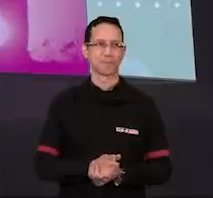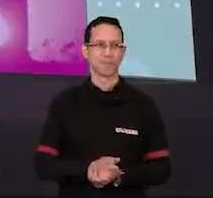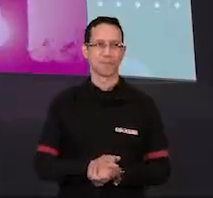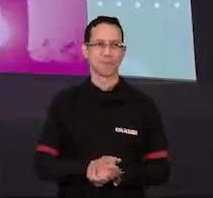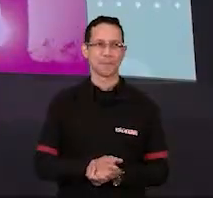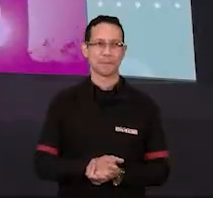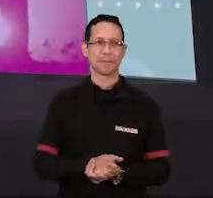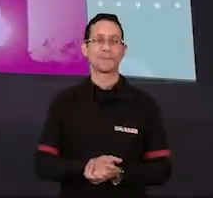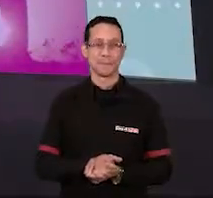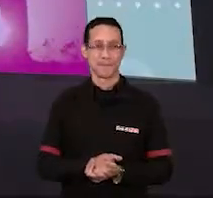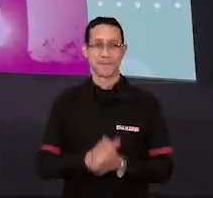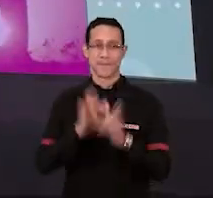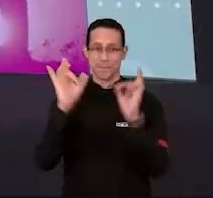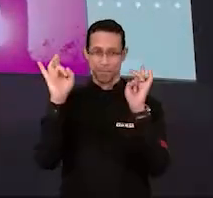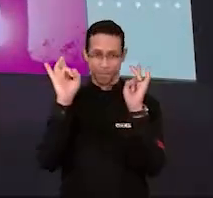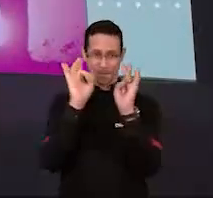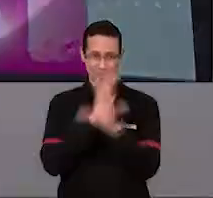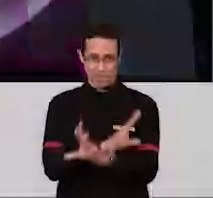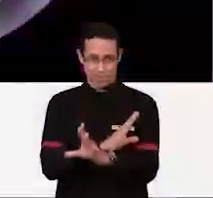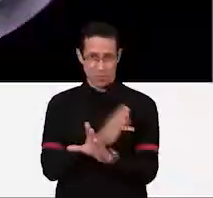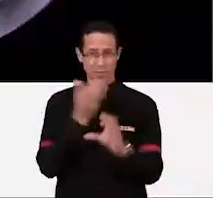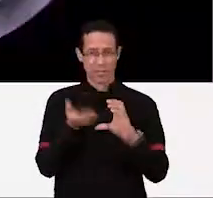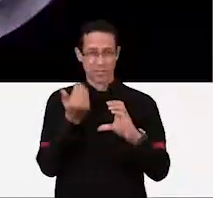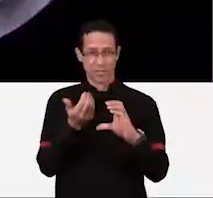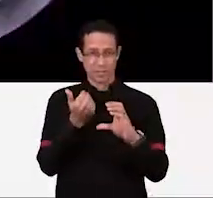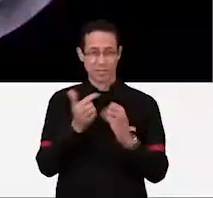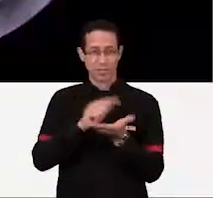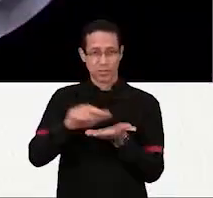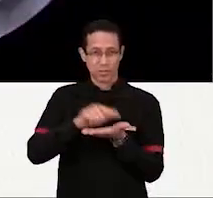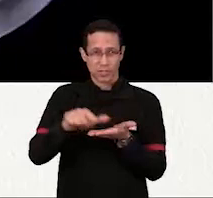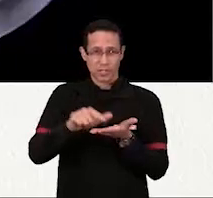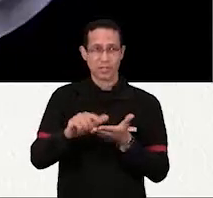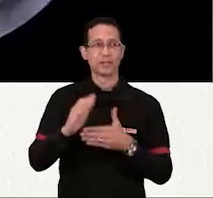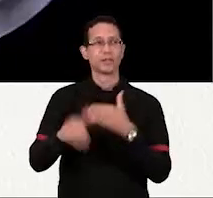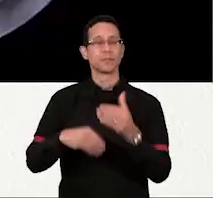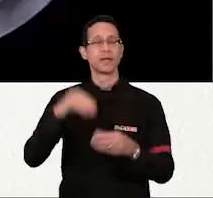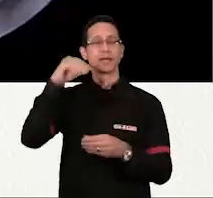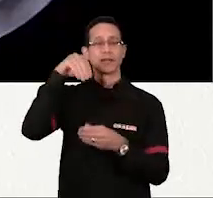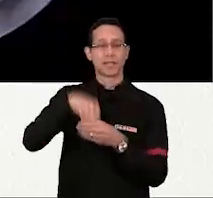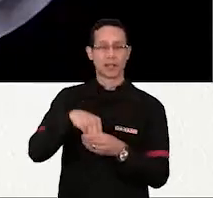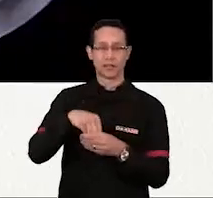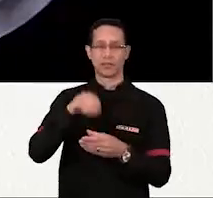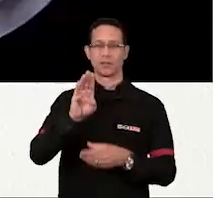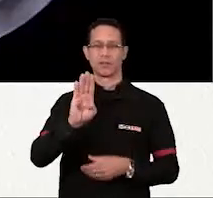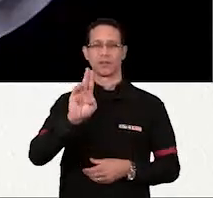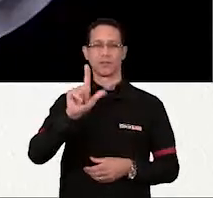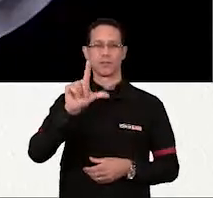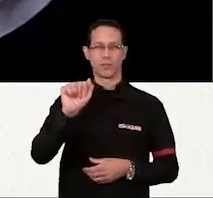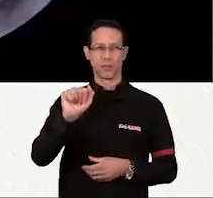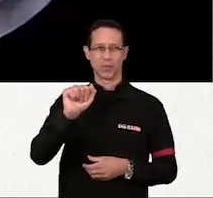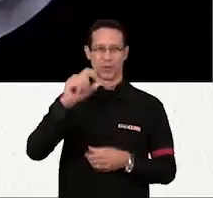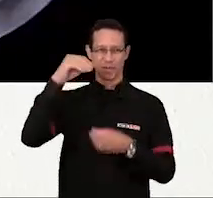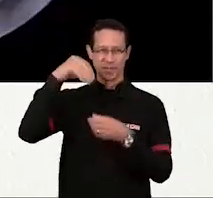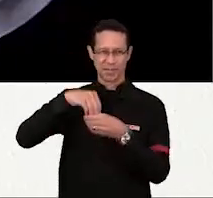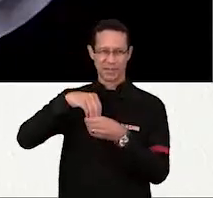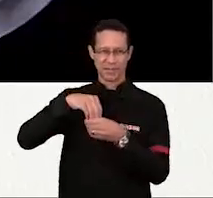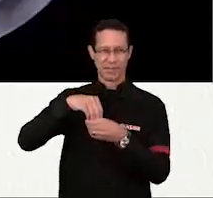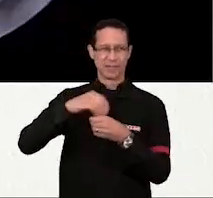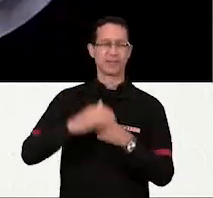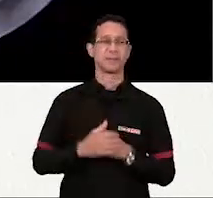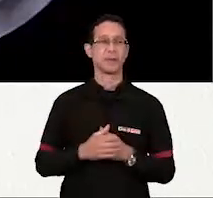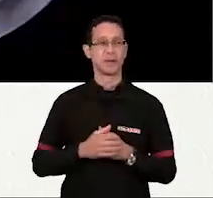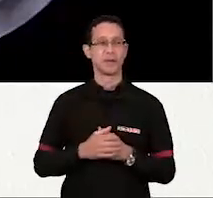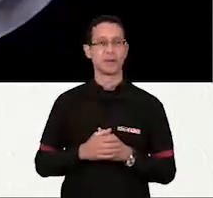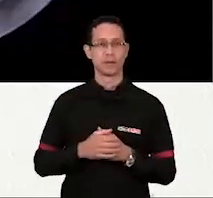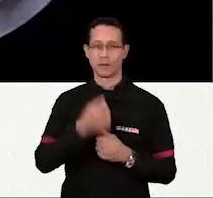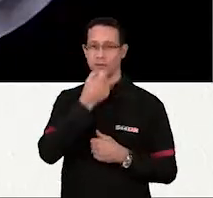Aqui, após a lavagem, eu tenho aplicado, né, dentro da bula timpânica da cavidade, na verdade,